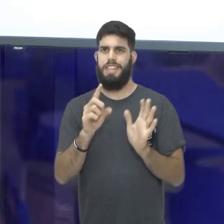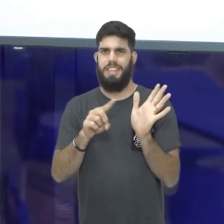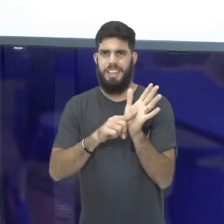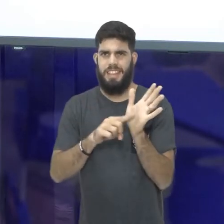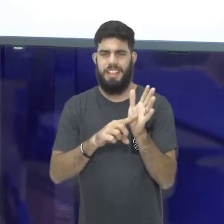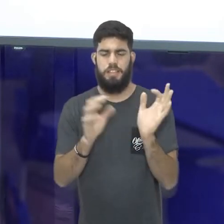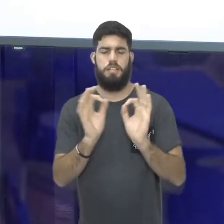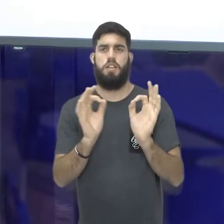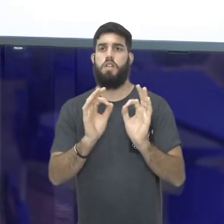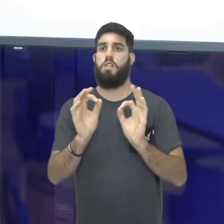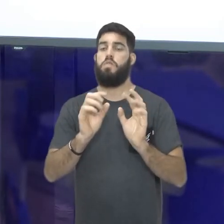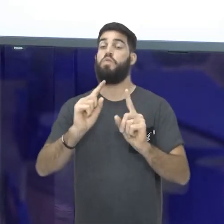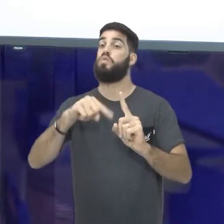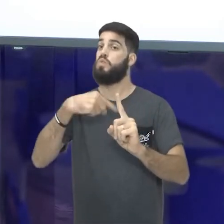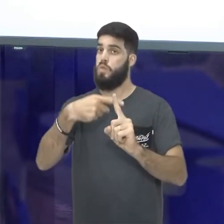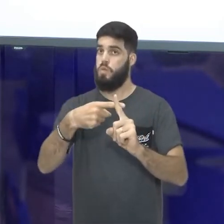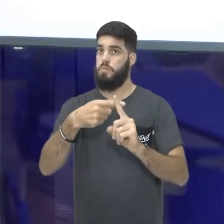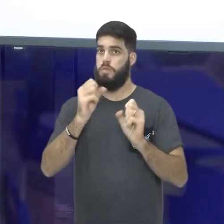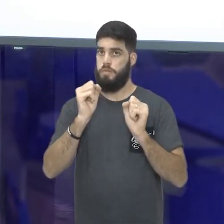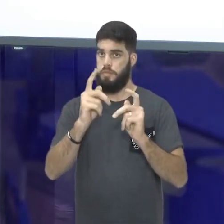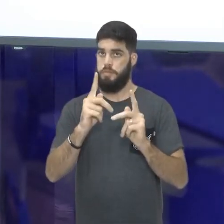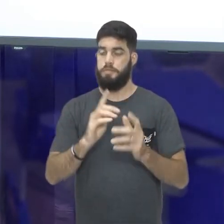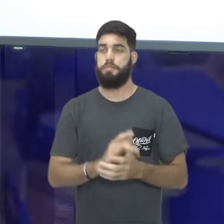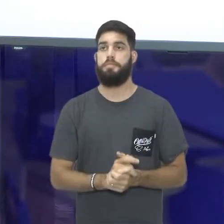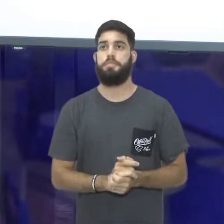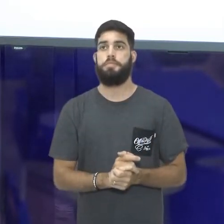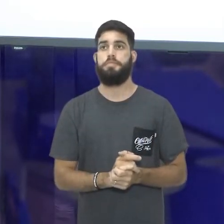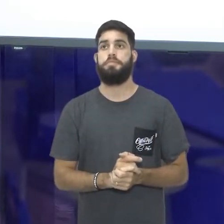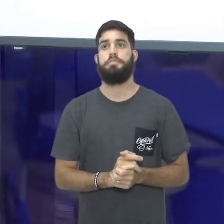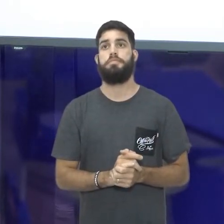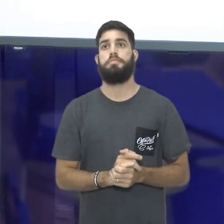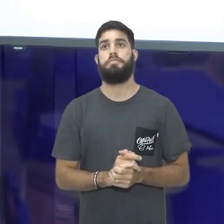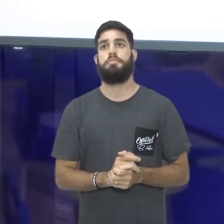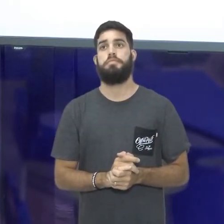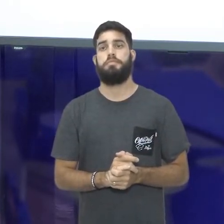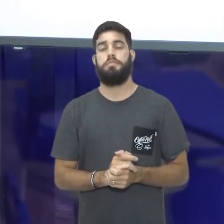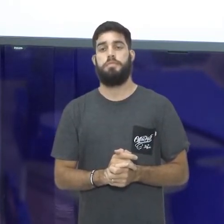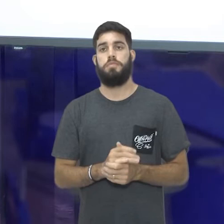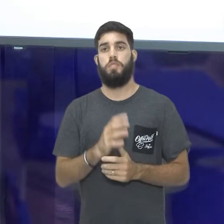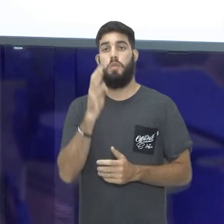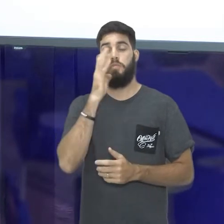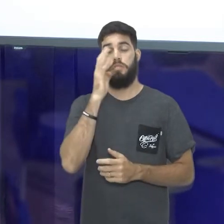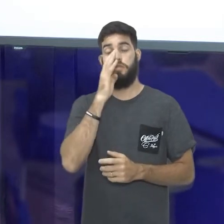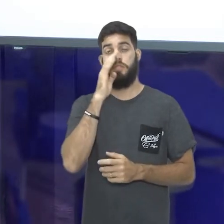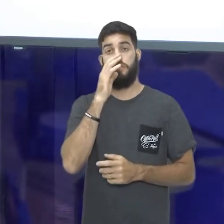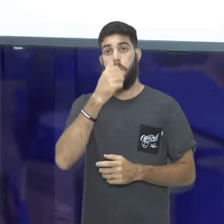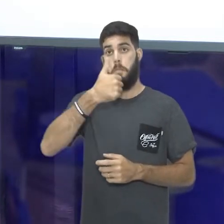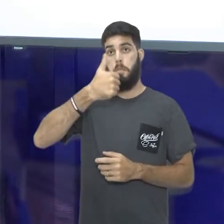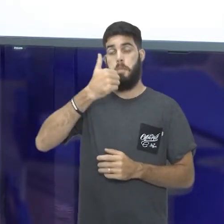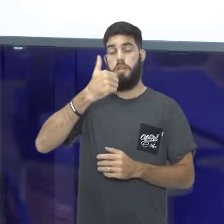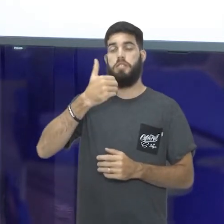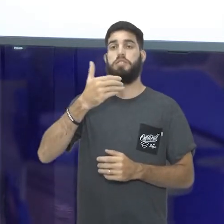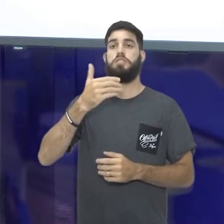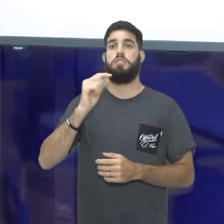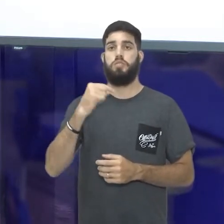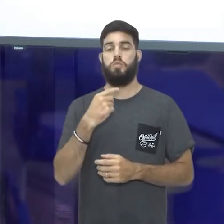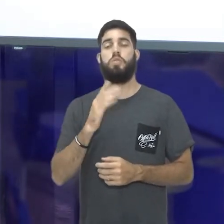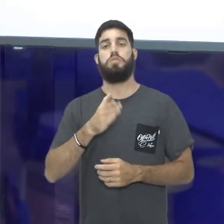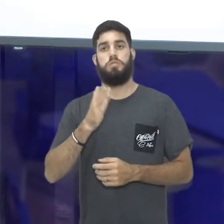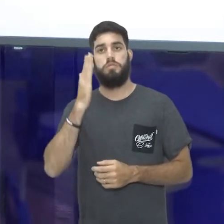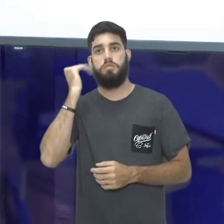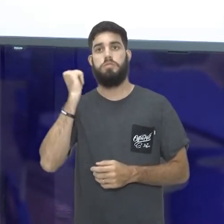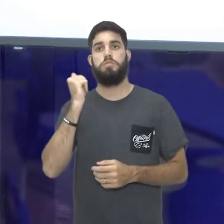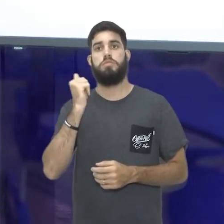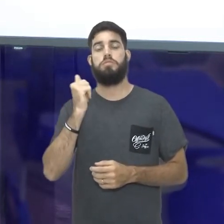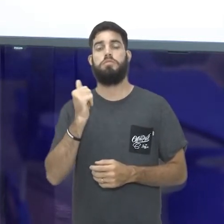diferença, seria a soma, ou seja, a adição. Então, observando apenas a primeira equação, a primeira equação